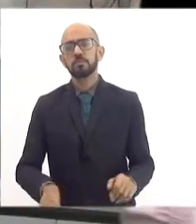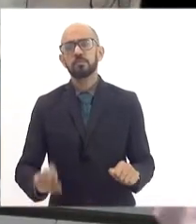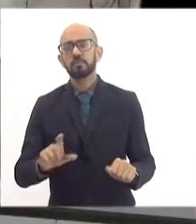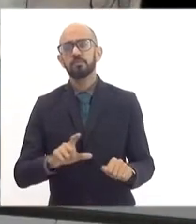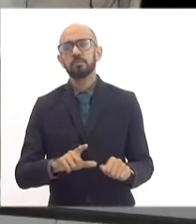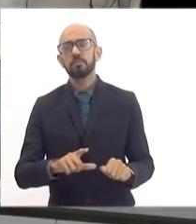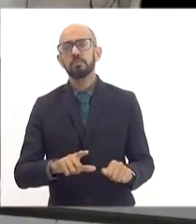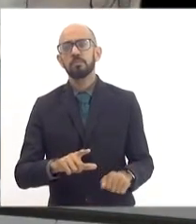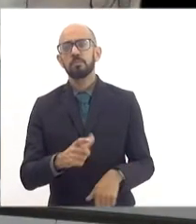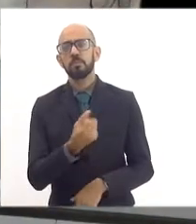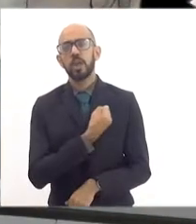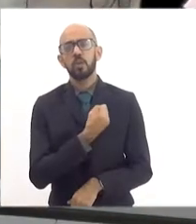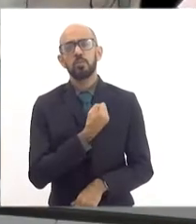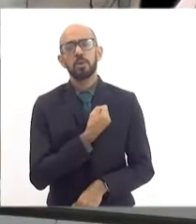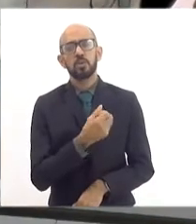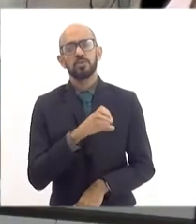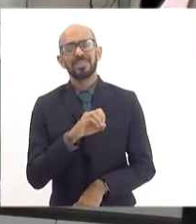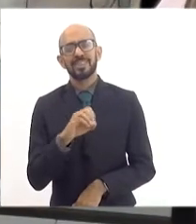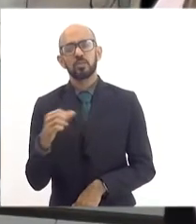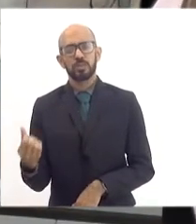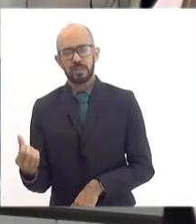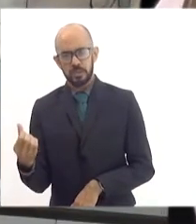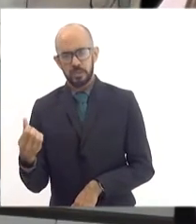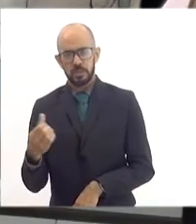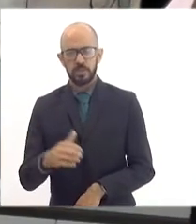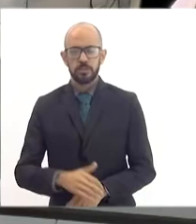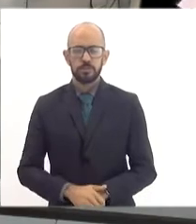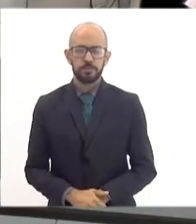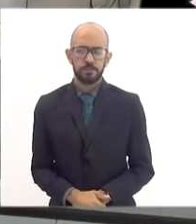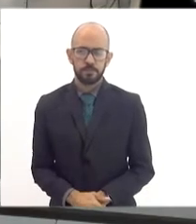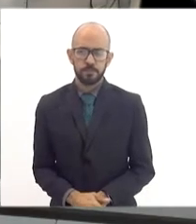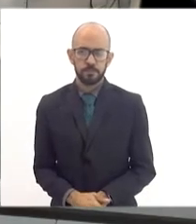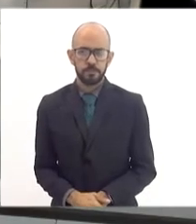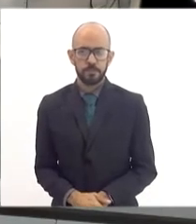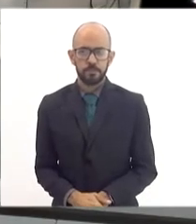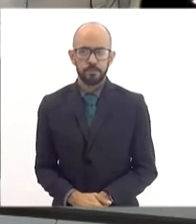Na aditiva número 06,